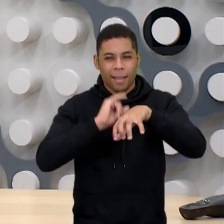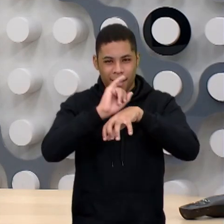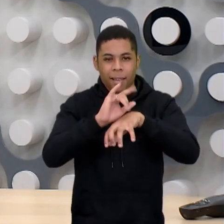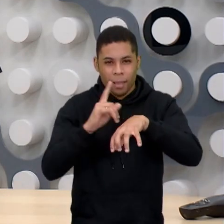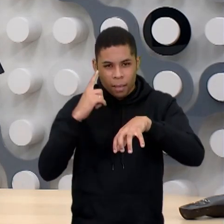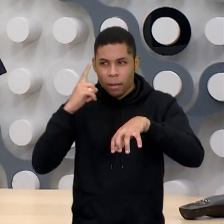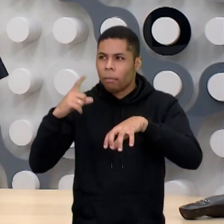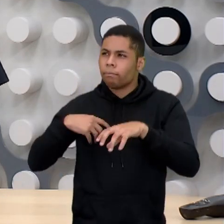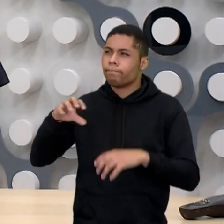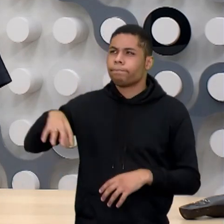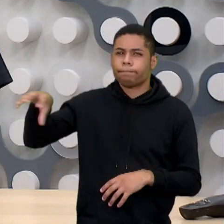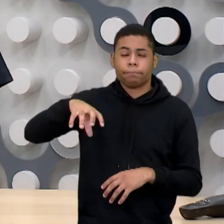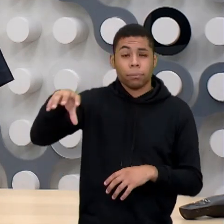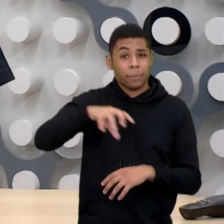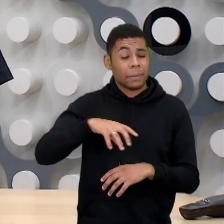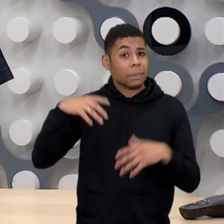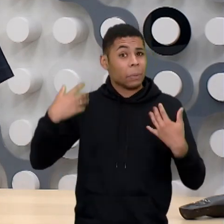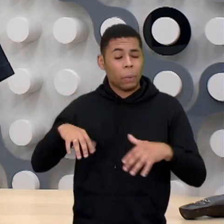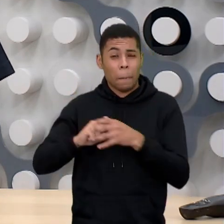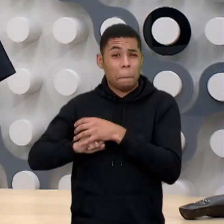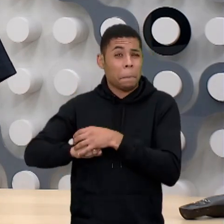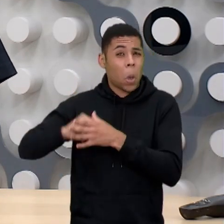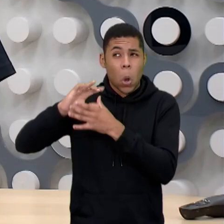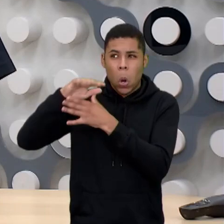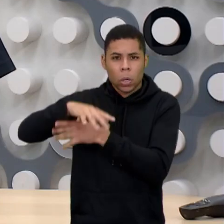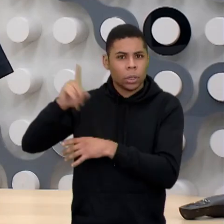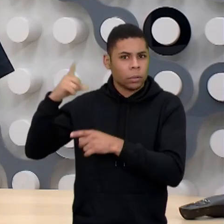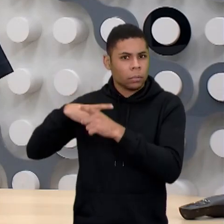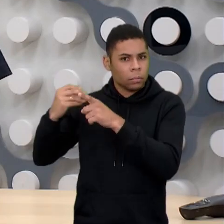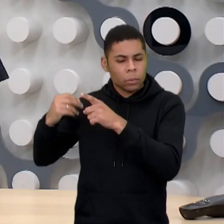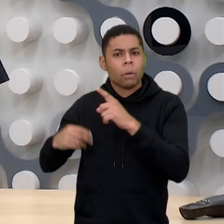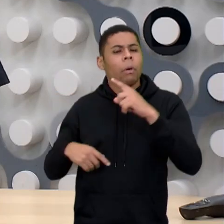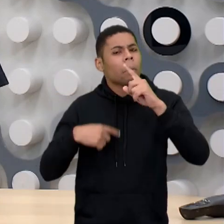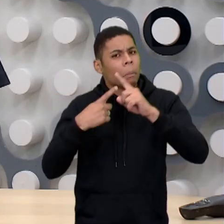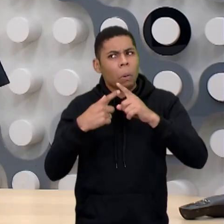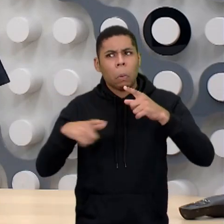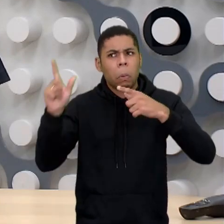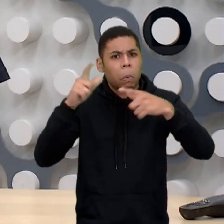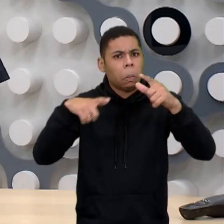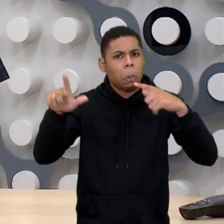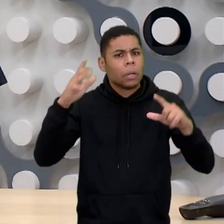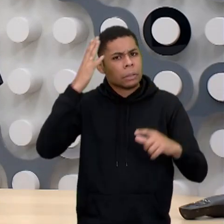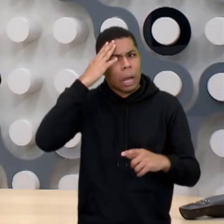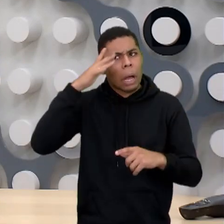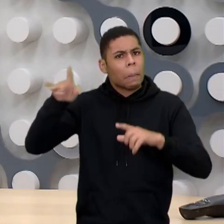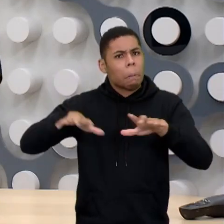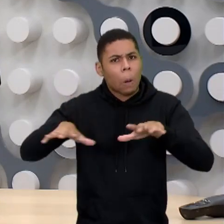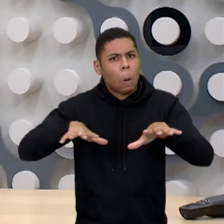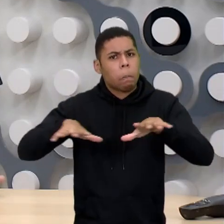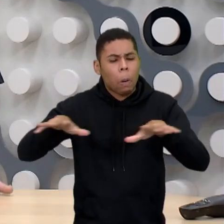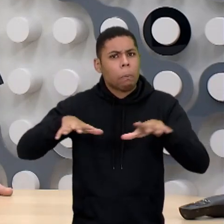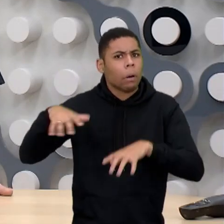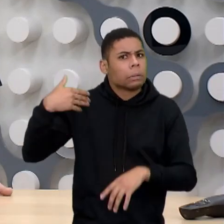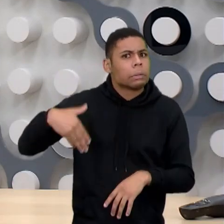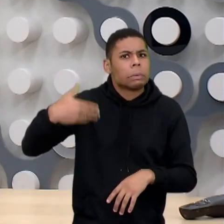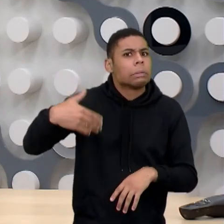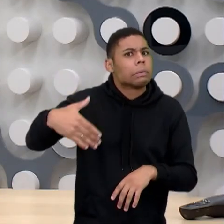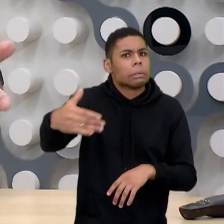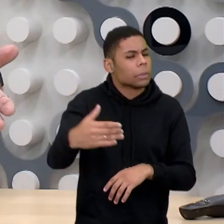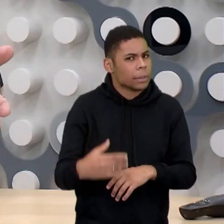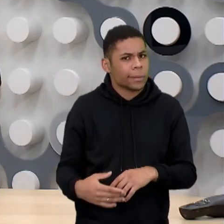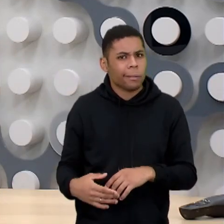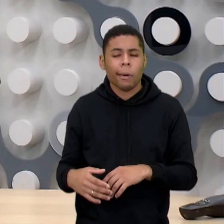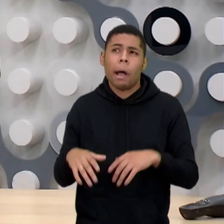né? Extremamente vulcânico e ativo. A gente sabe que as atividades sísmicas lá são constantes, diárias, né? Ou de